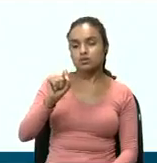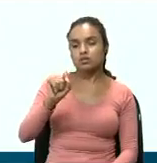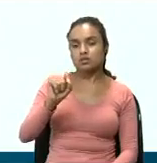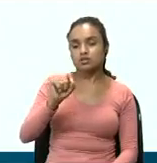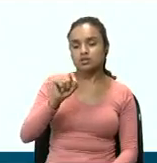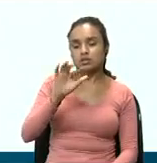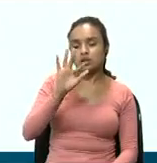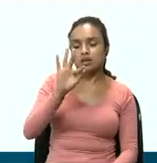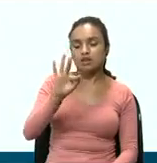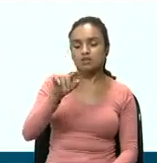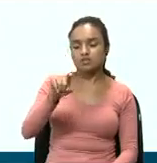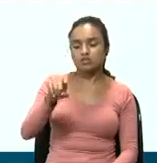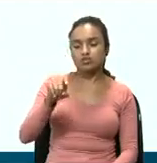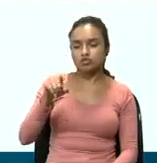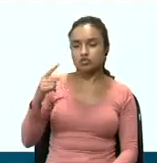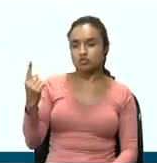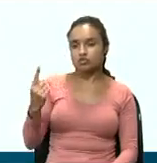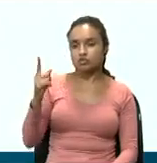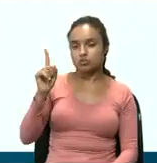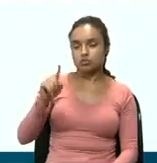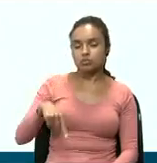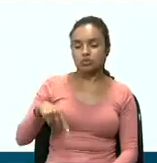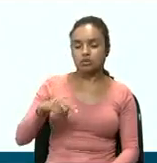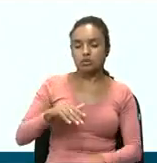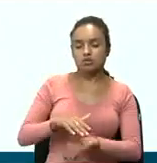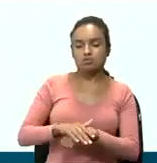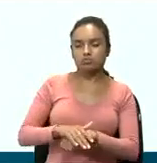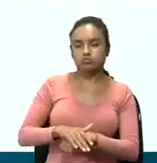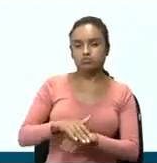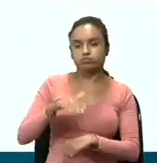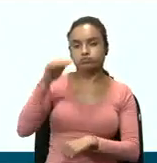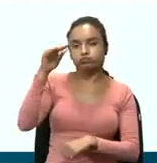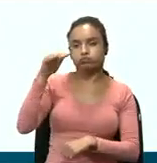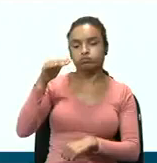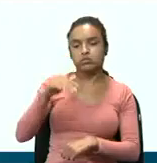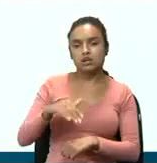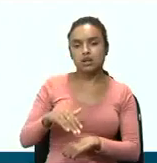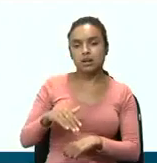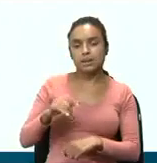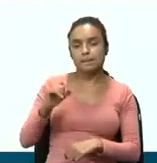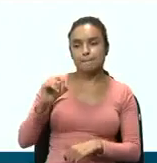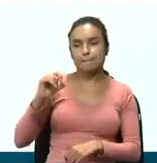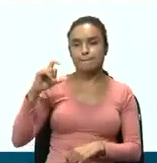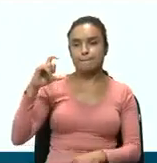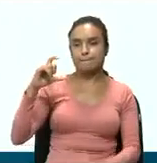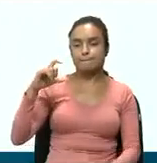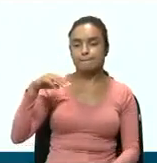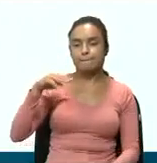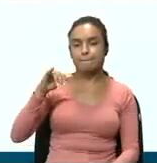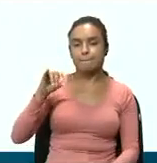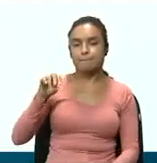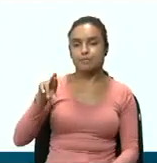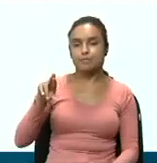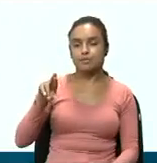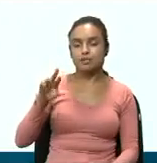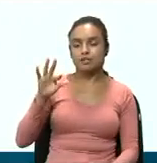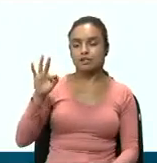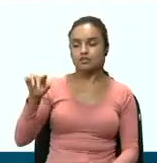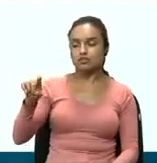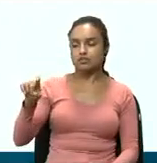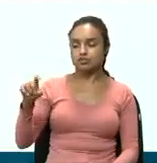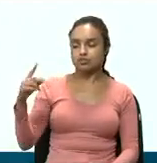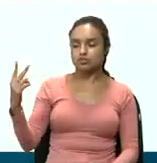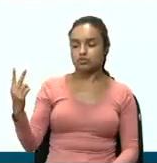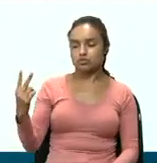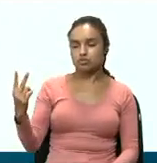de x1, ela tem que ser maior que a f de x2.